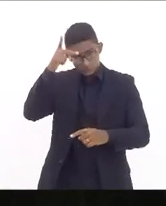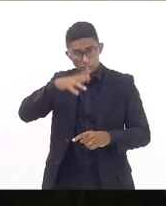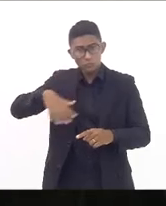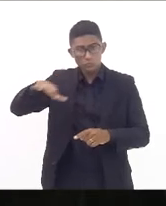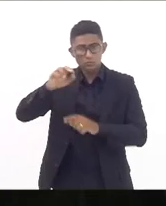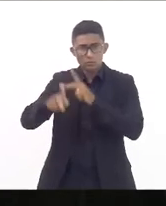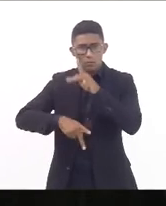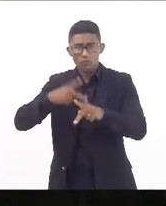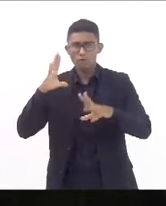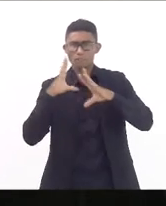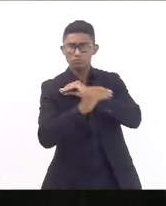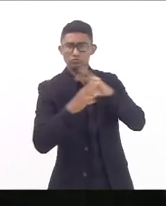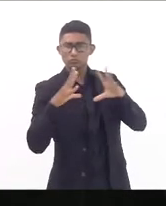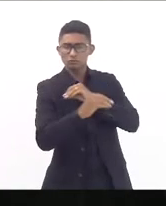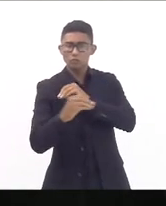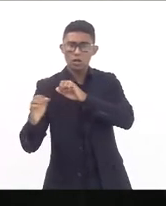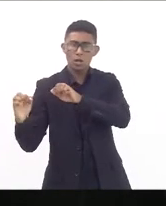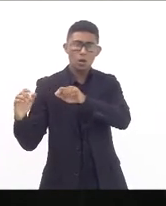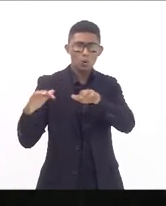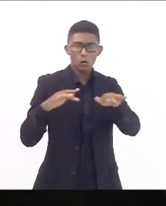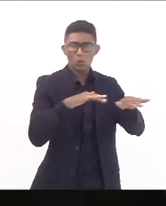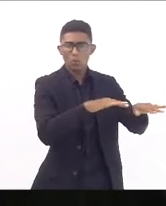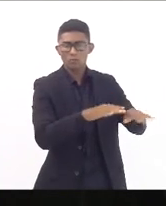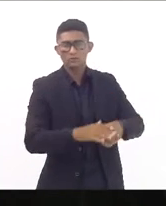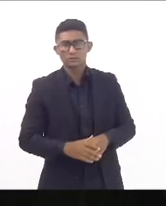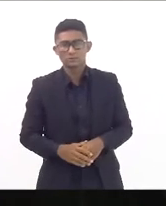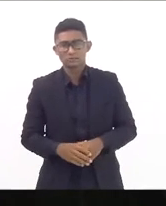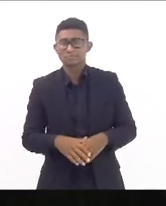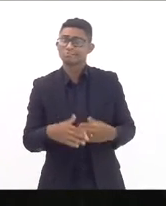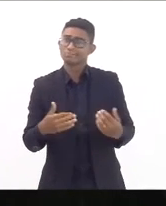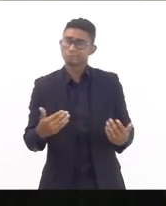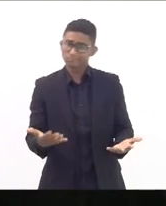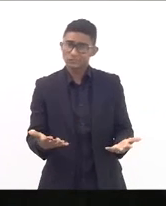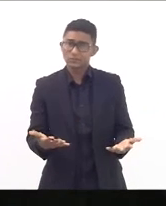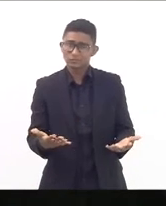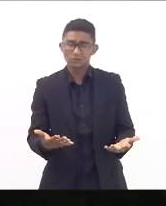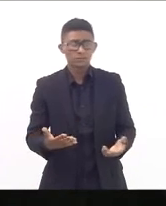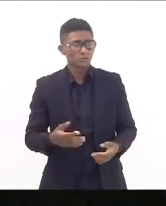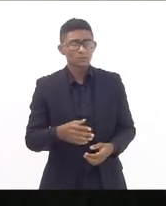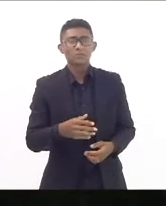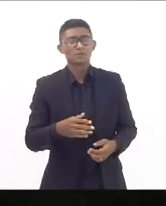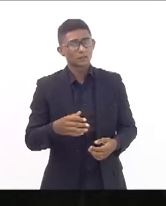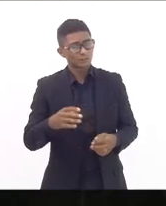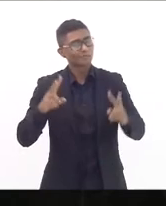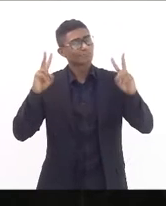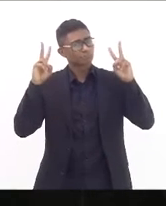Então, isso tudo é absolutamente relevante,